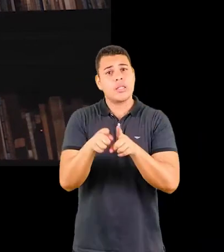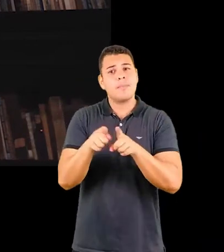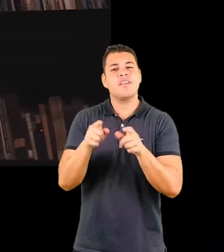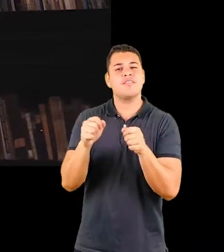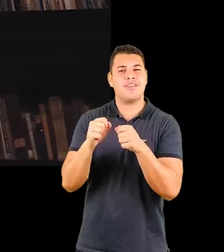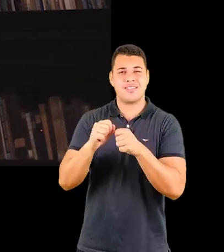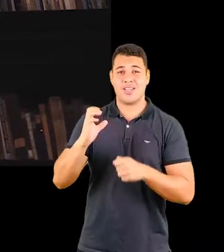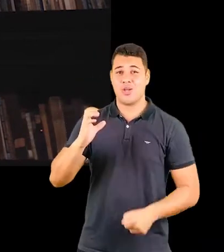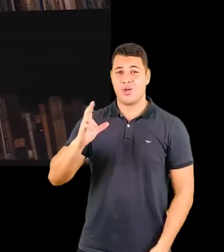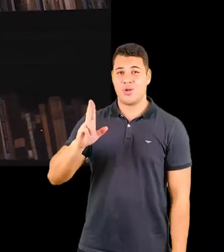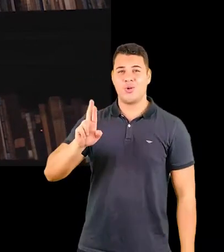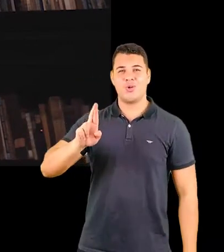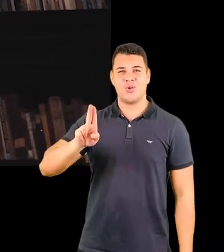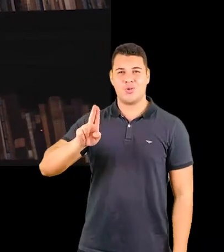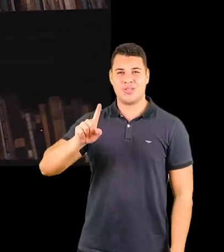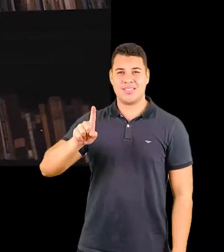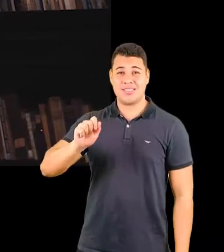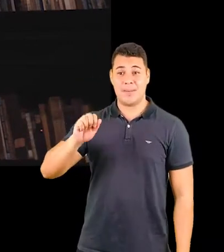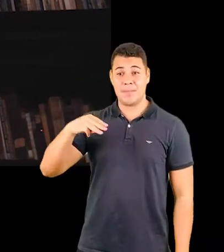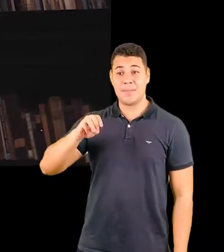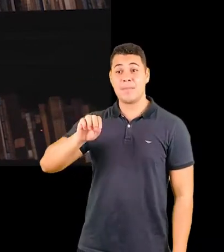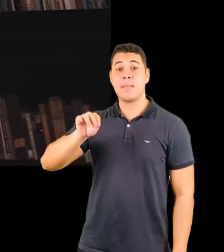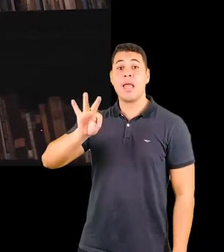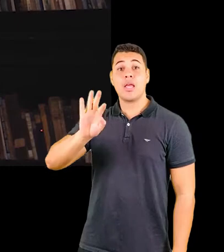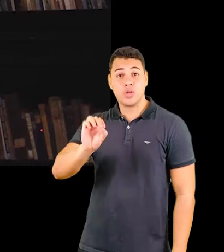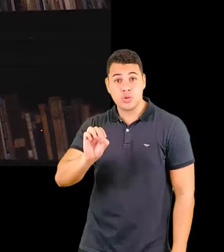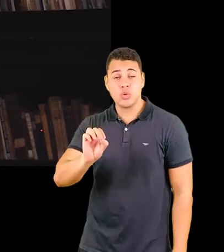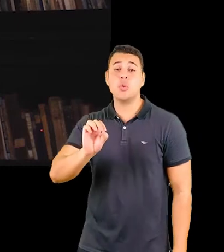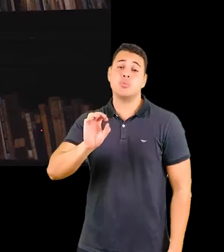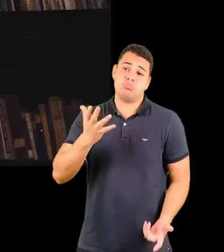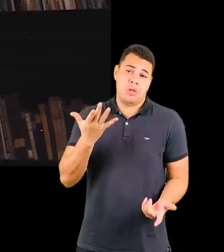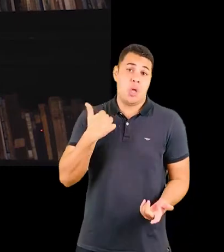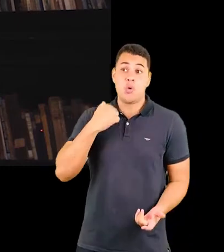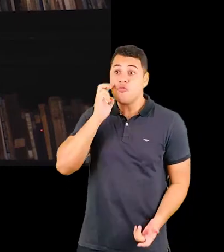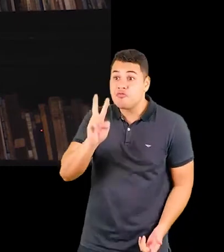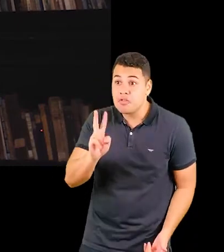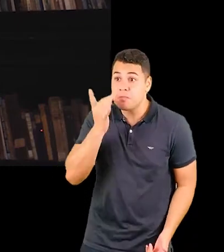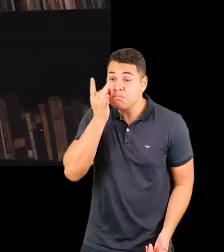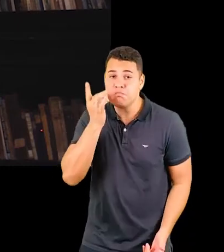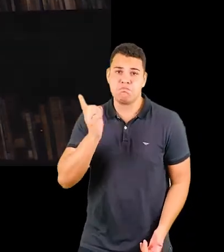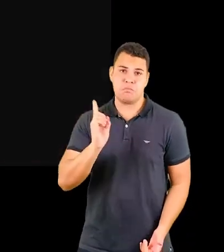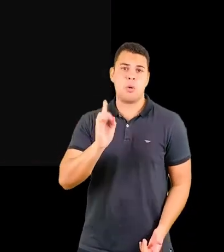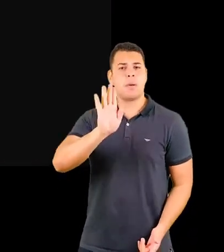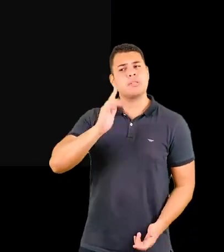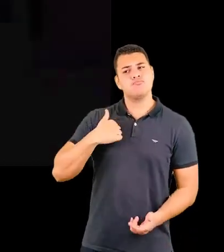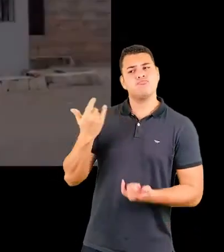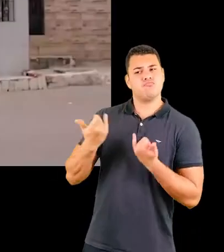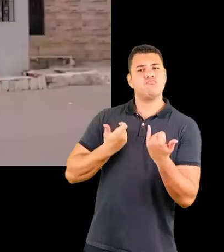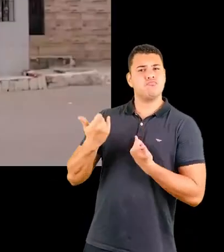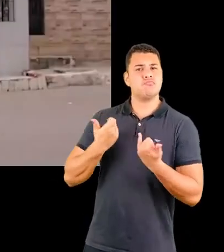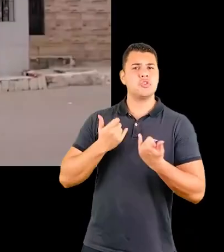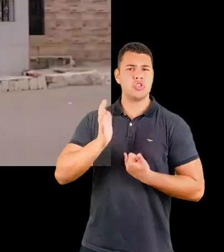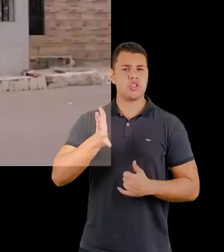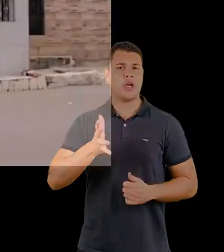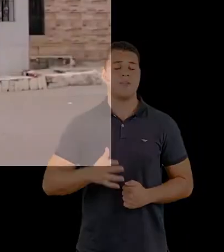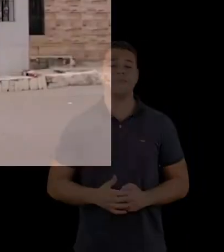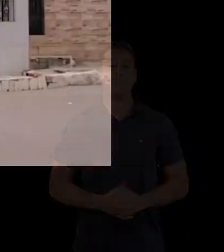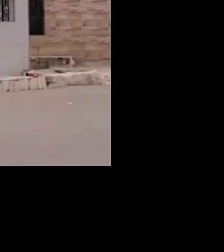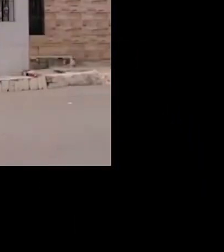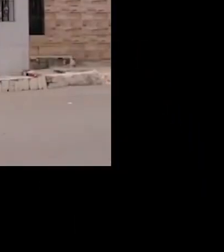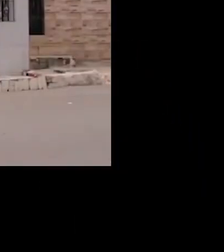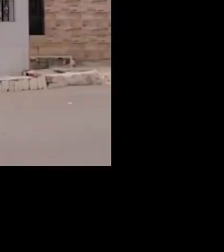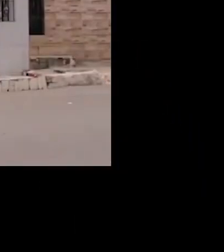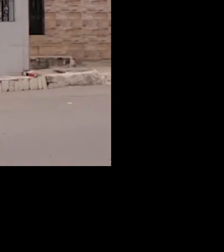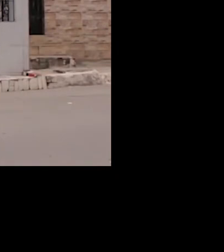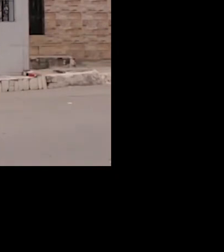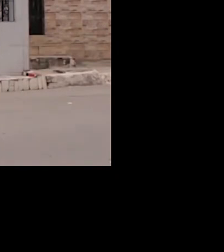um cruzamento. Mas isso eu já peguei de história. Eu não vi essa prática. O Caboclo fuma um cachimbo ao caminhar